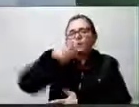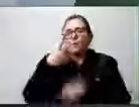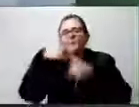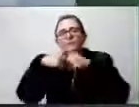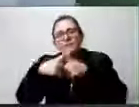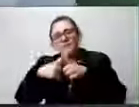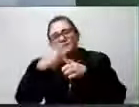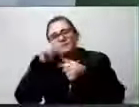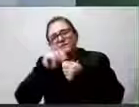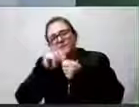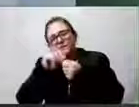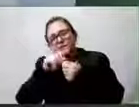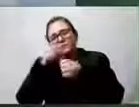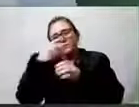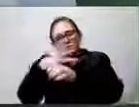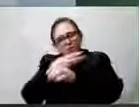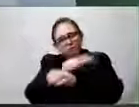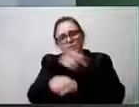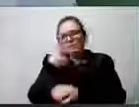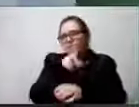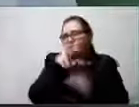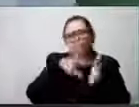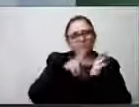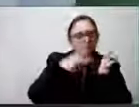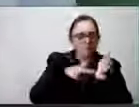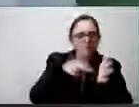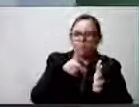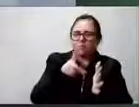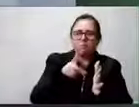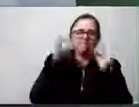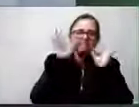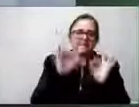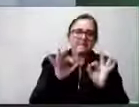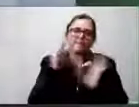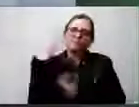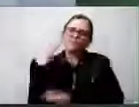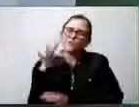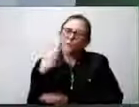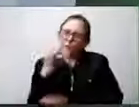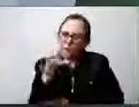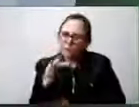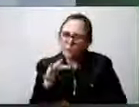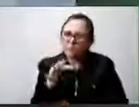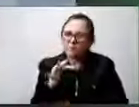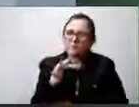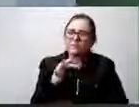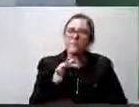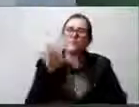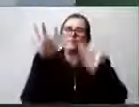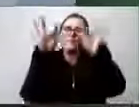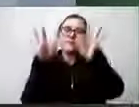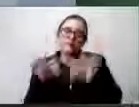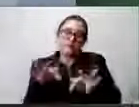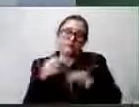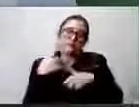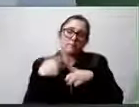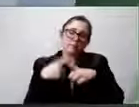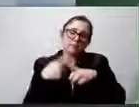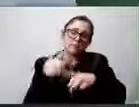a cirurgia, isso não significa, isso não garante que a dor, mesmo que de caráter neuropático, vai ser sanada por causa do